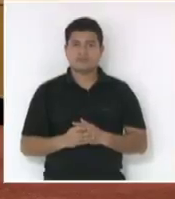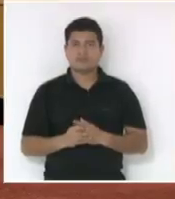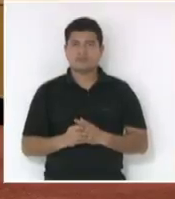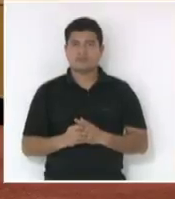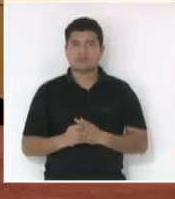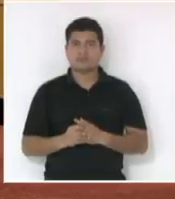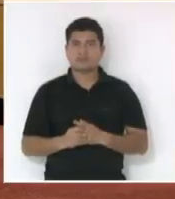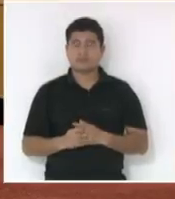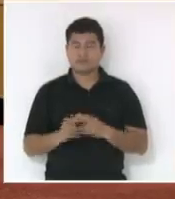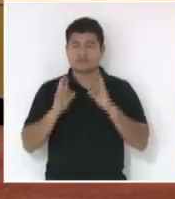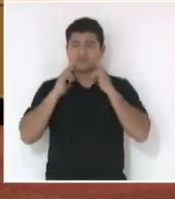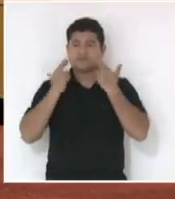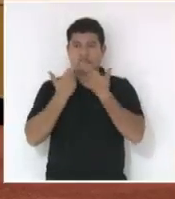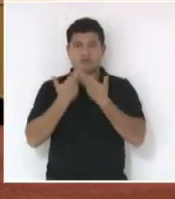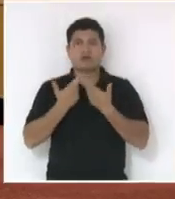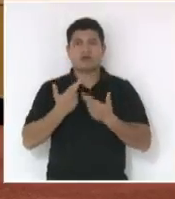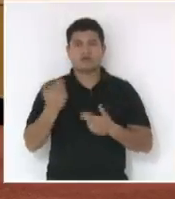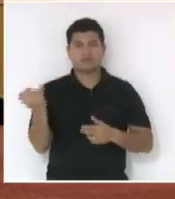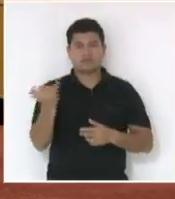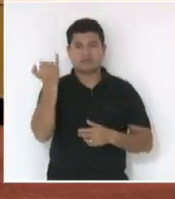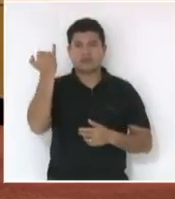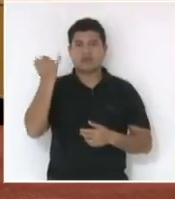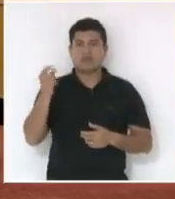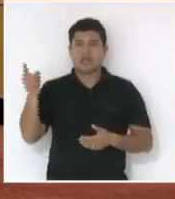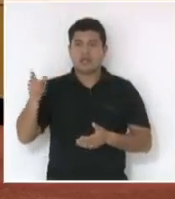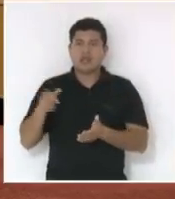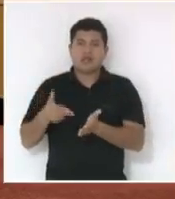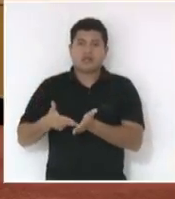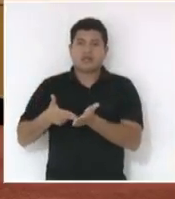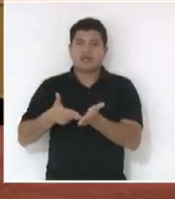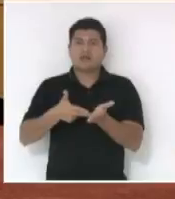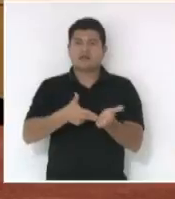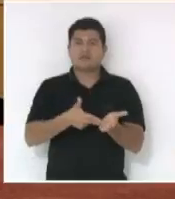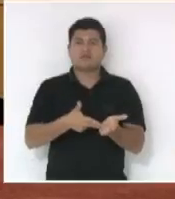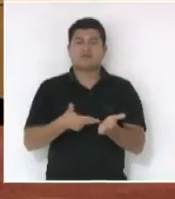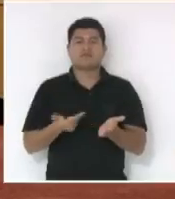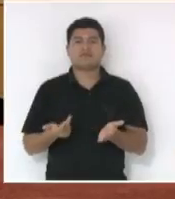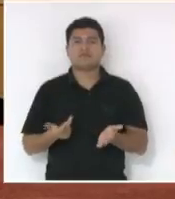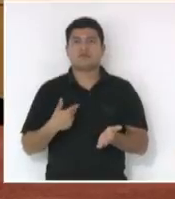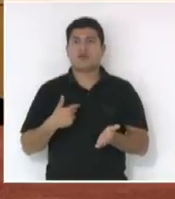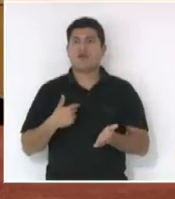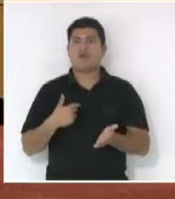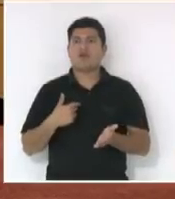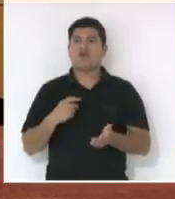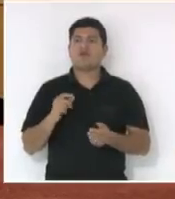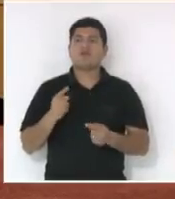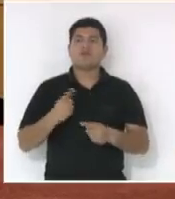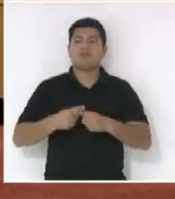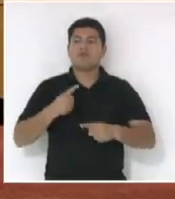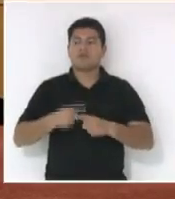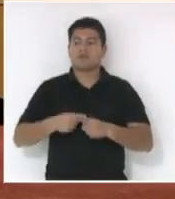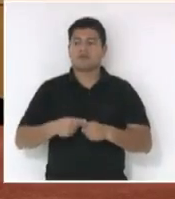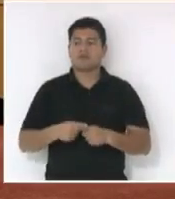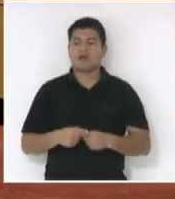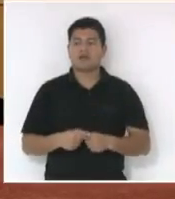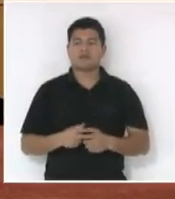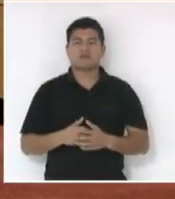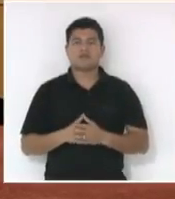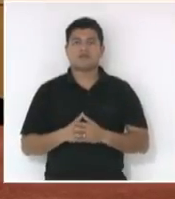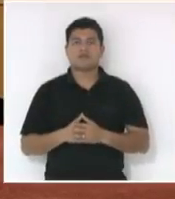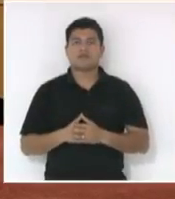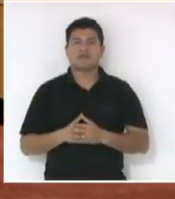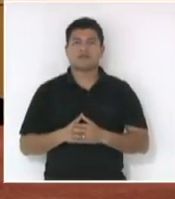Essa reunião foi muito importante para Navegantes, inclusive citava qual é o motivo, senhor presidente Silvio. Esperando aqui apenas